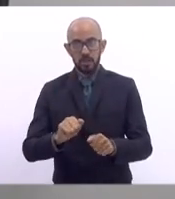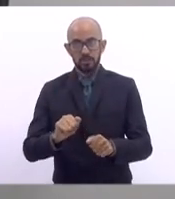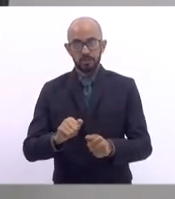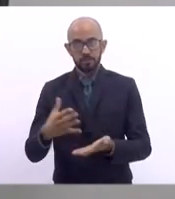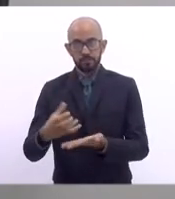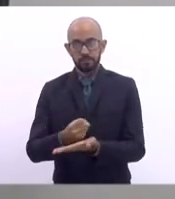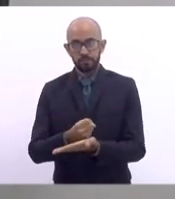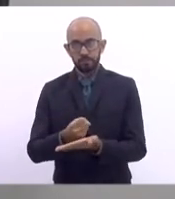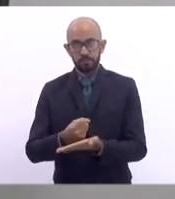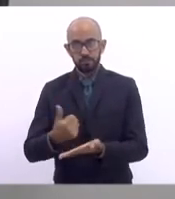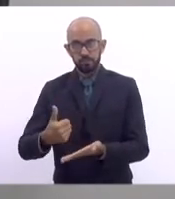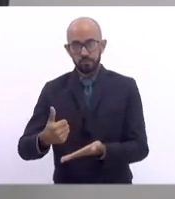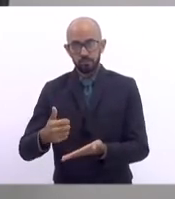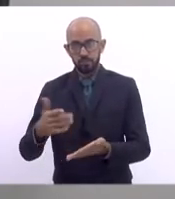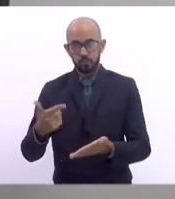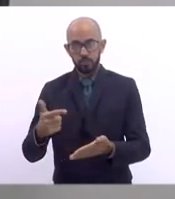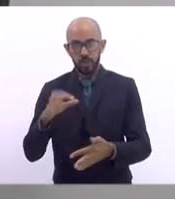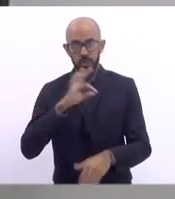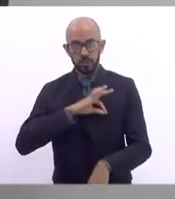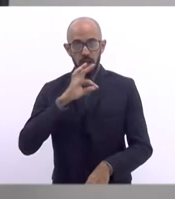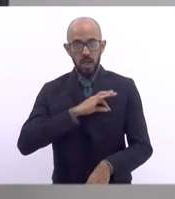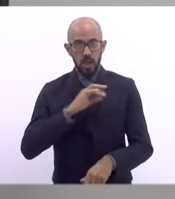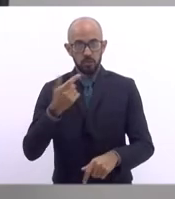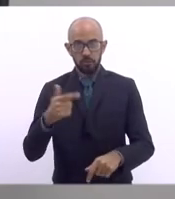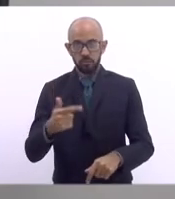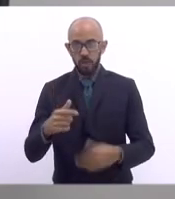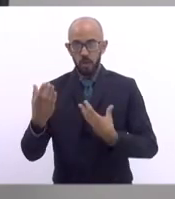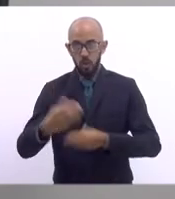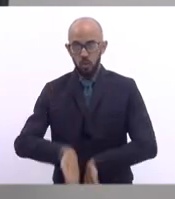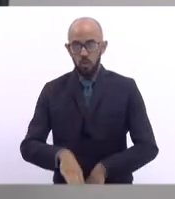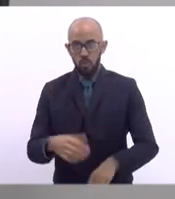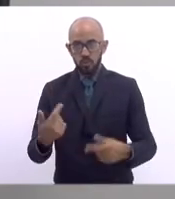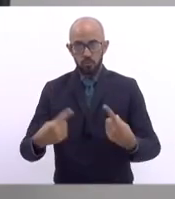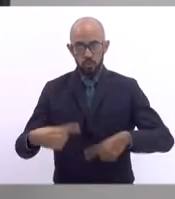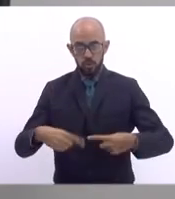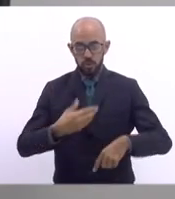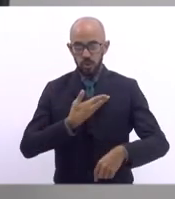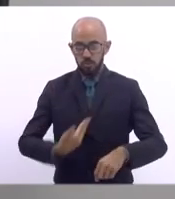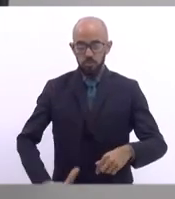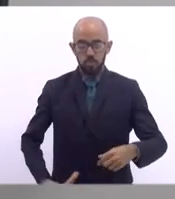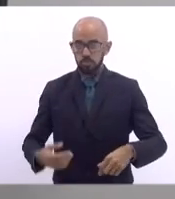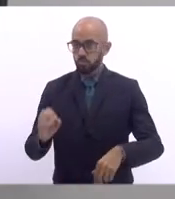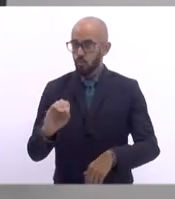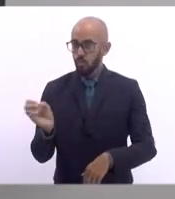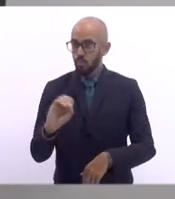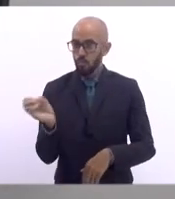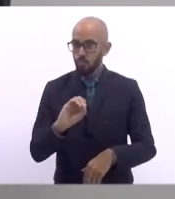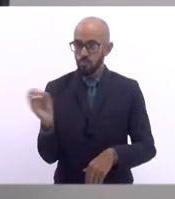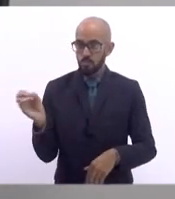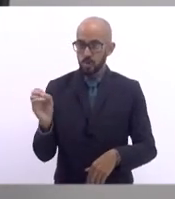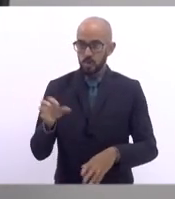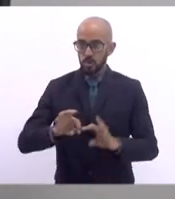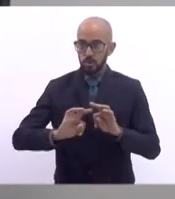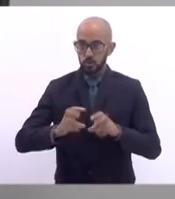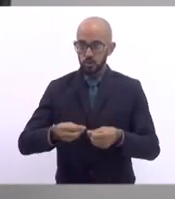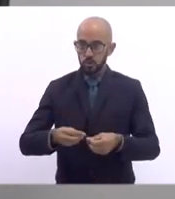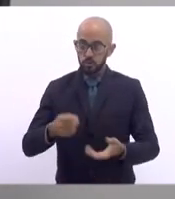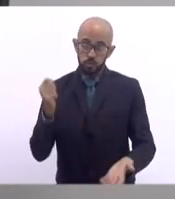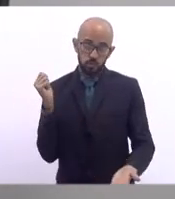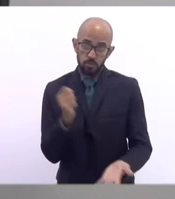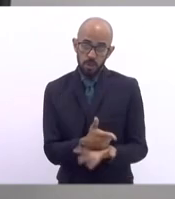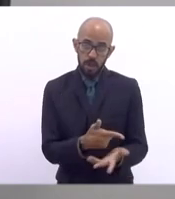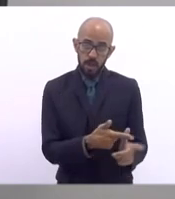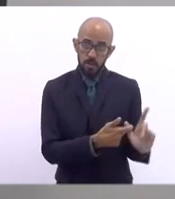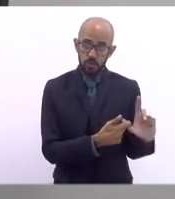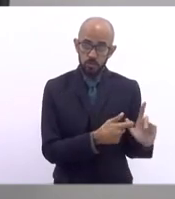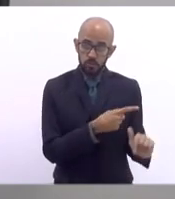reajusta salário não faz concurso não faz política pública não faz parte de todo o superávit primário que já era a pagar dinheiro